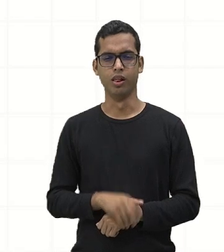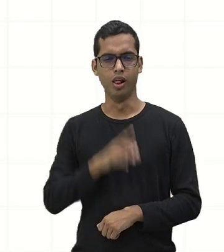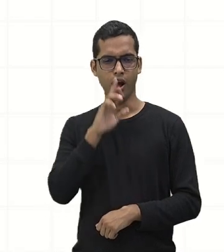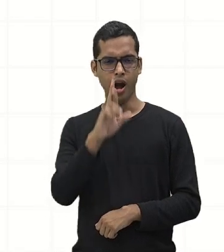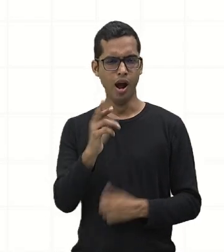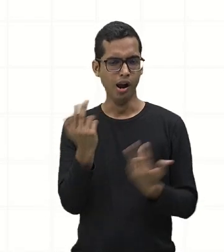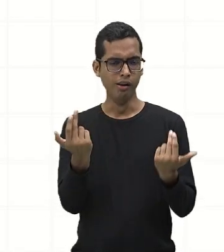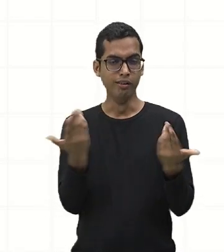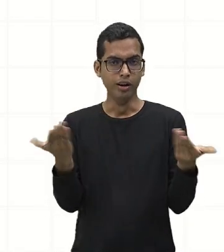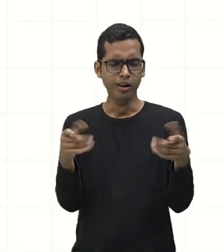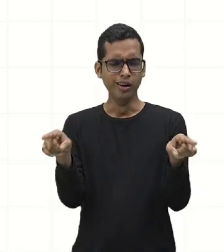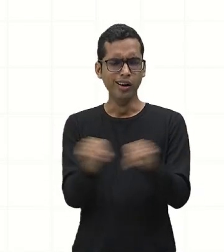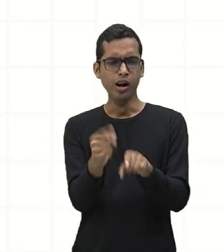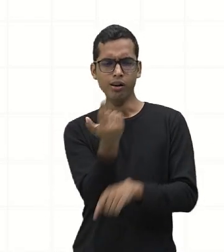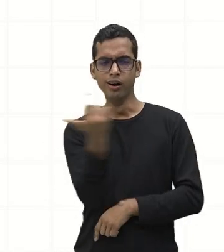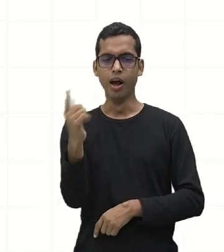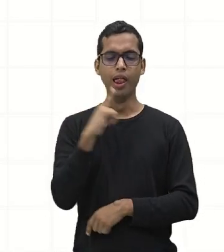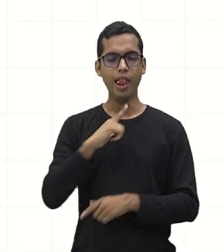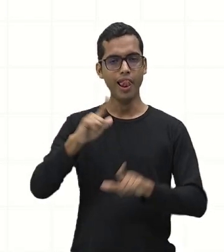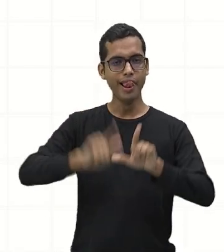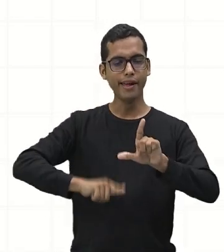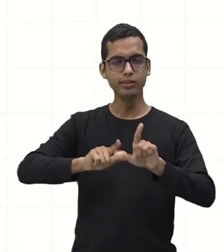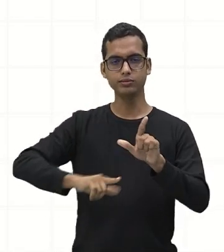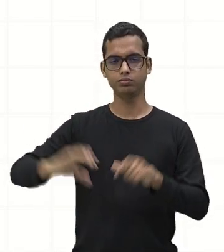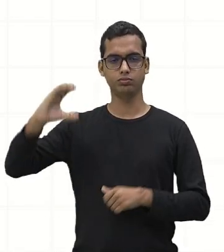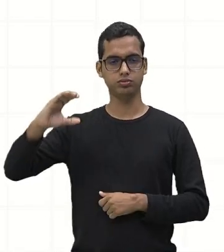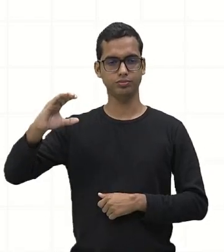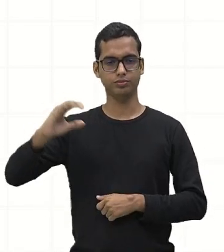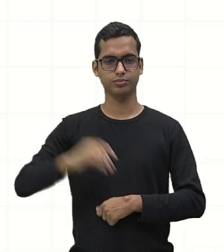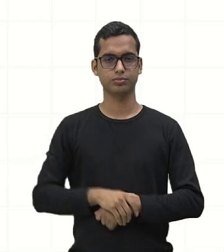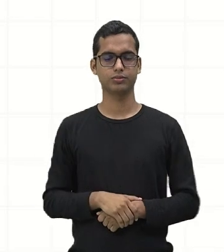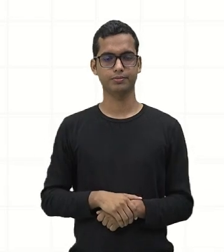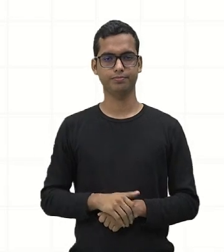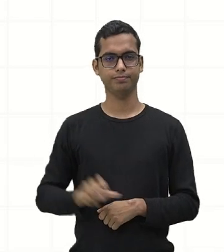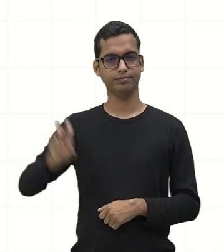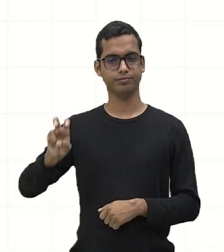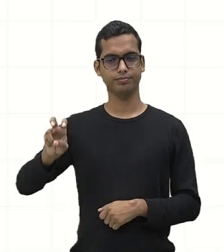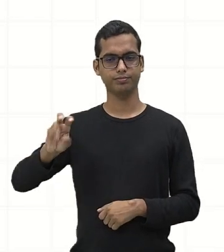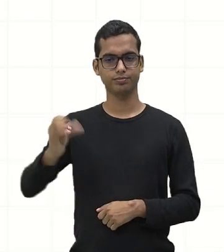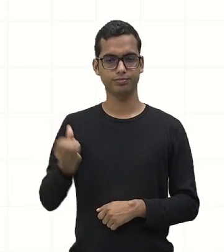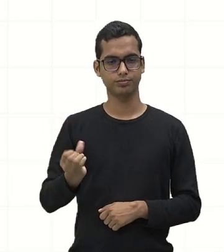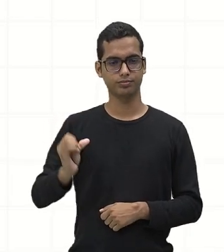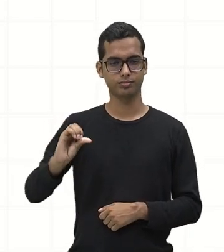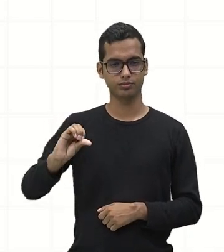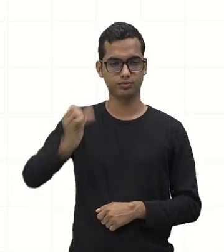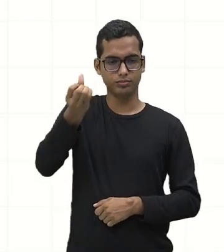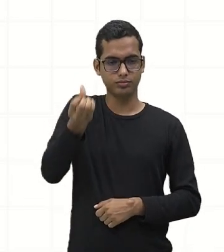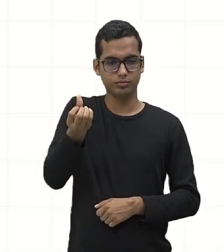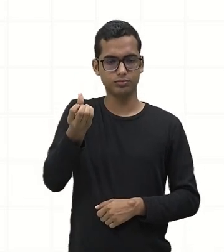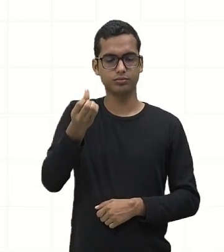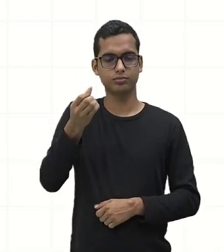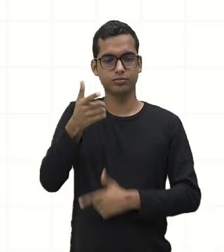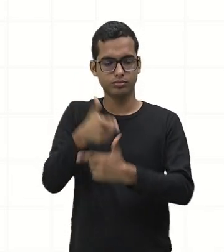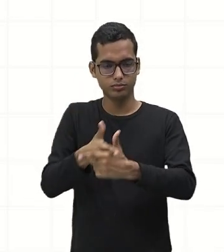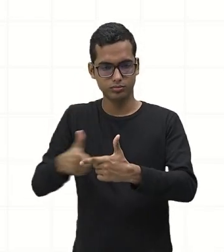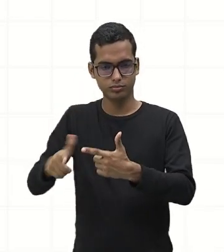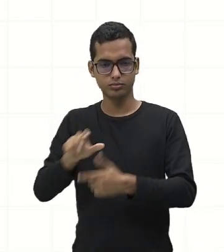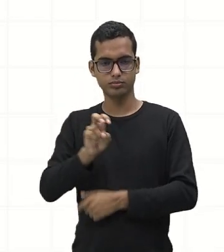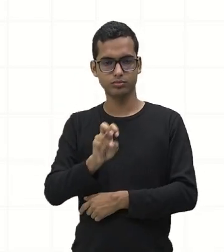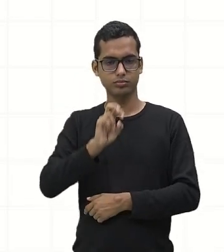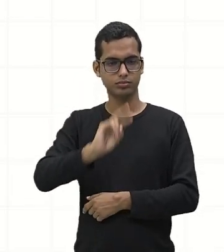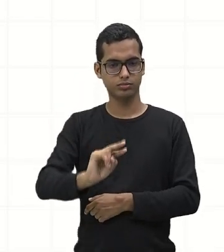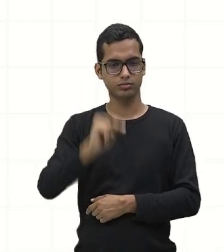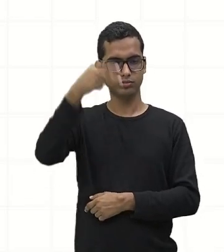Letra C, 5 elevado na sexta potência dividido por 5 elevado ao